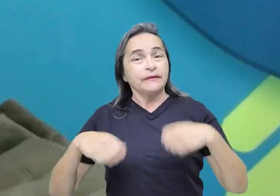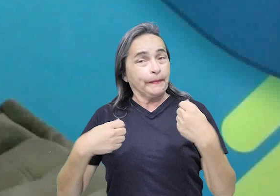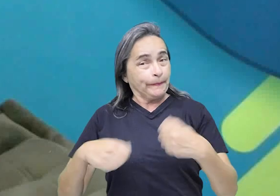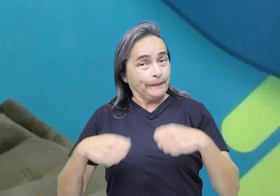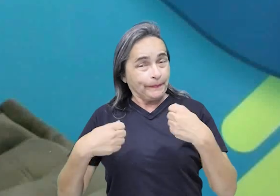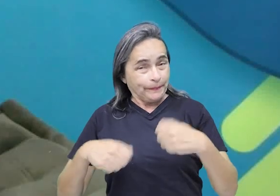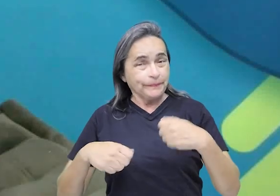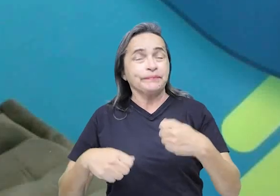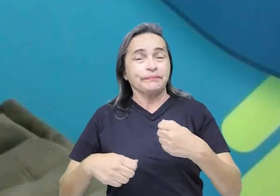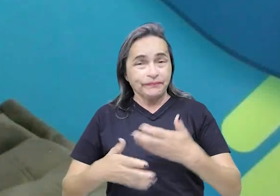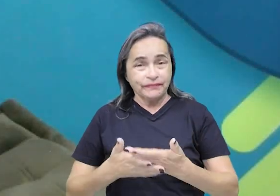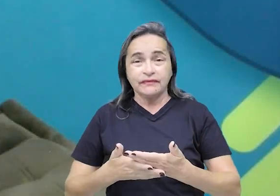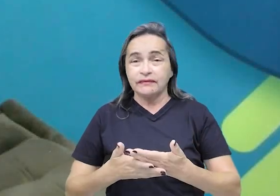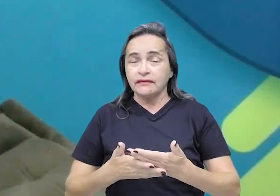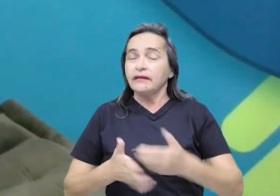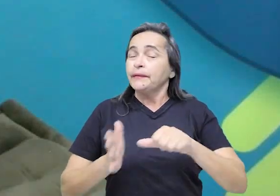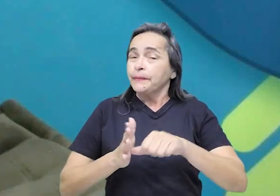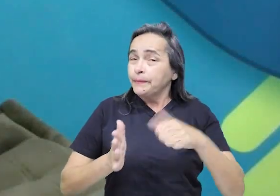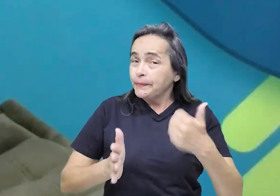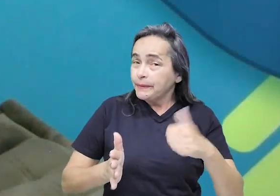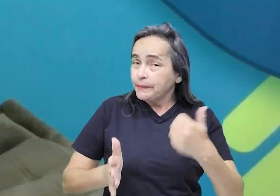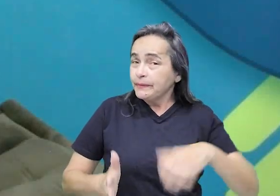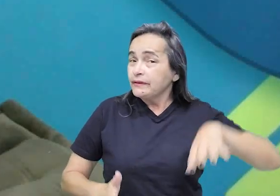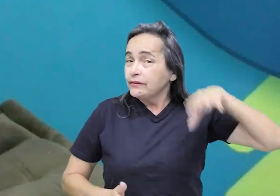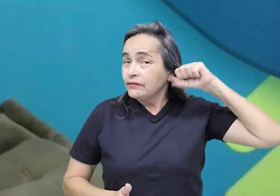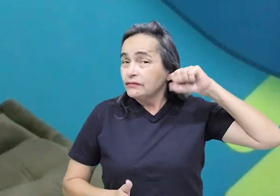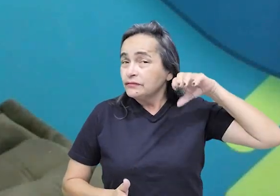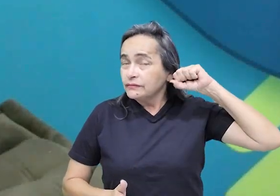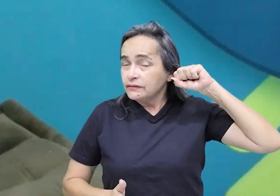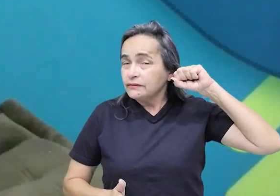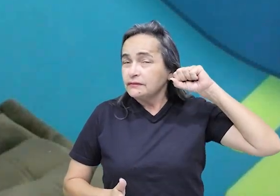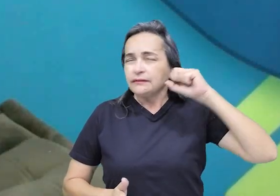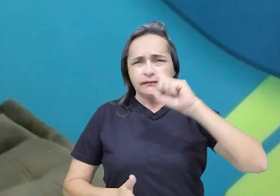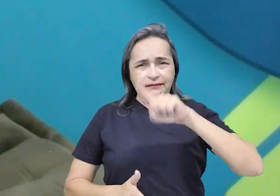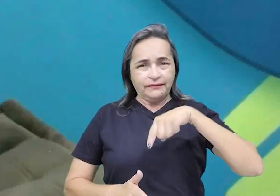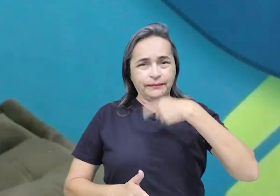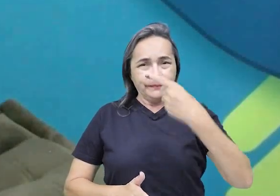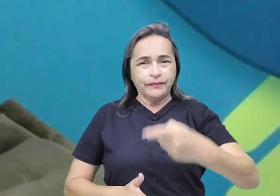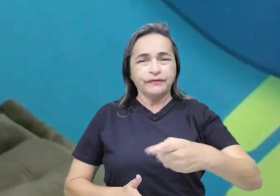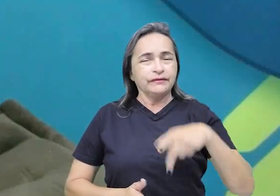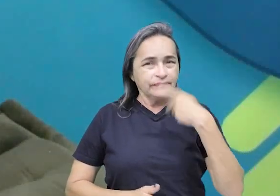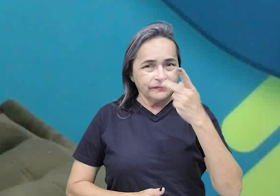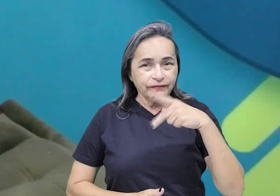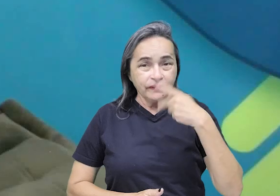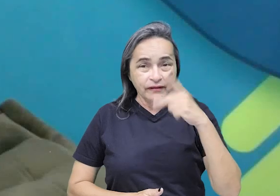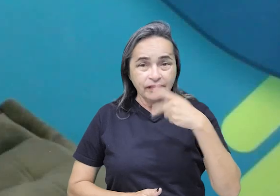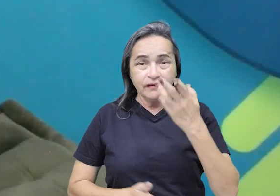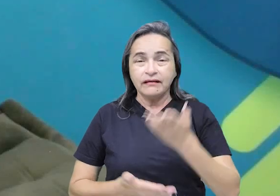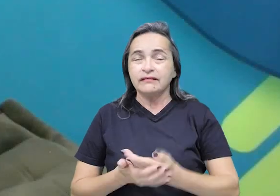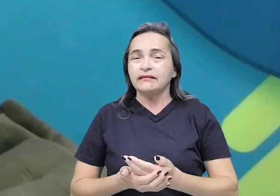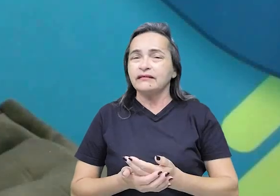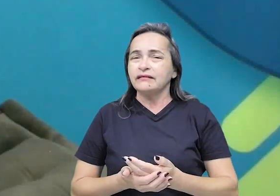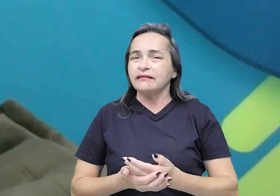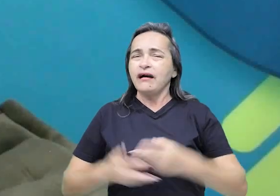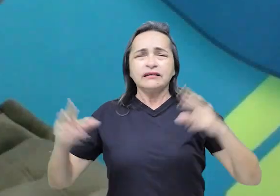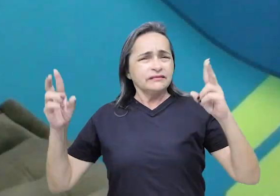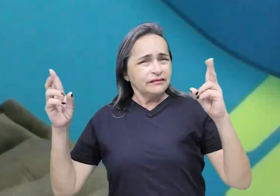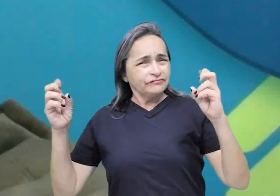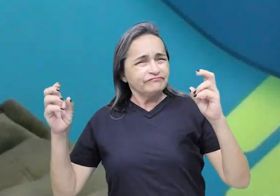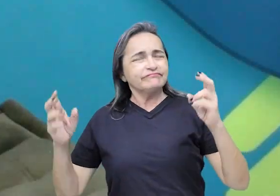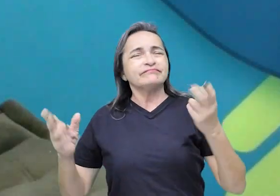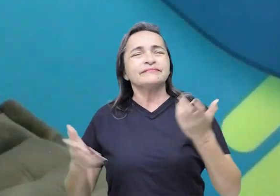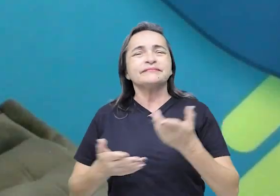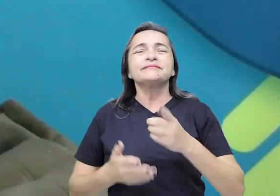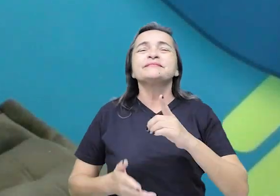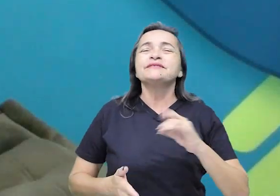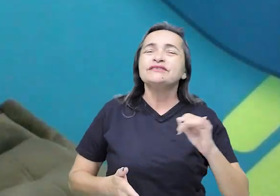Então, eu preciso primeiro ouvir para depois falar, né? É um ditadozinho